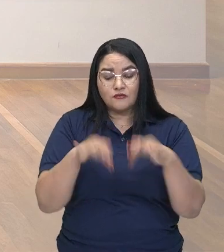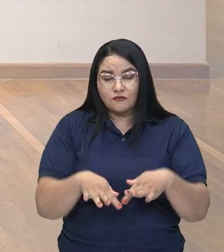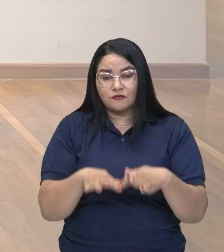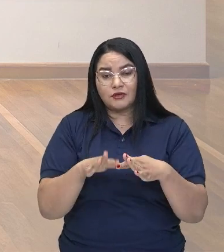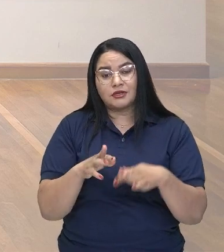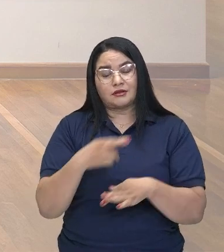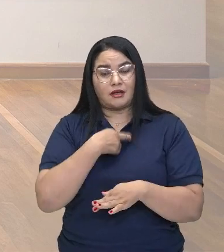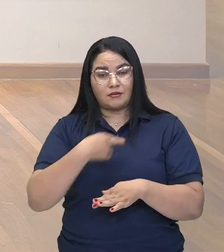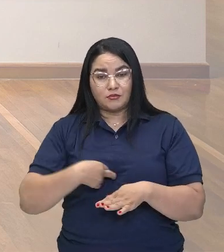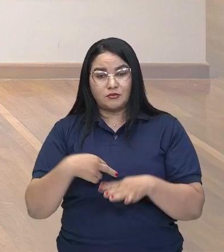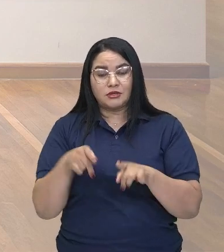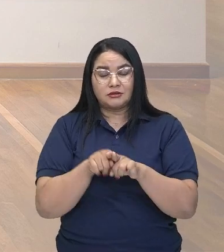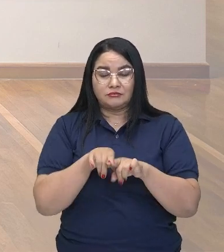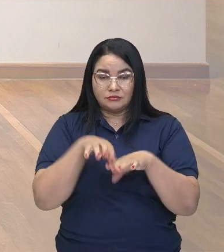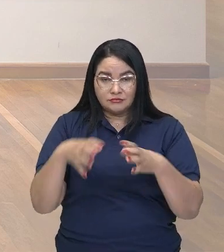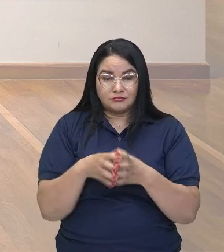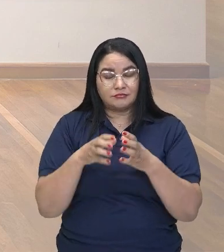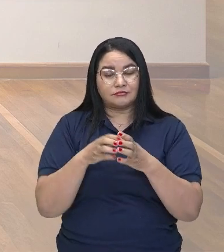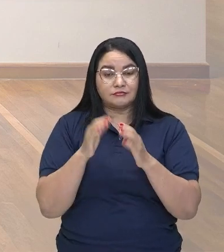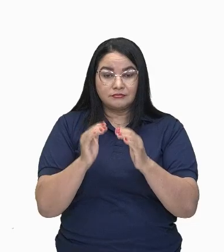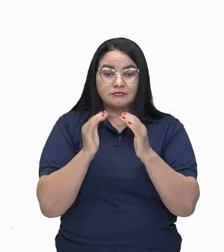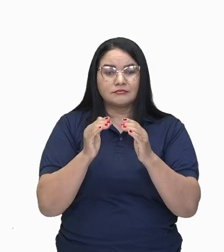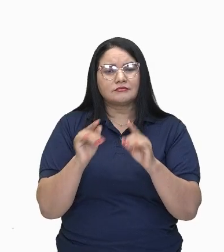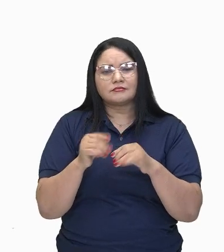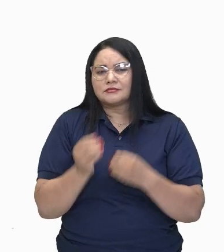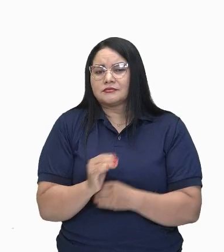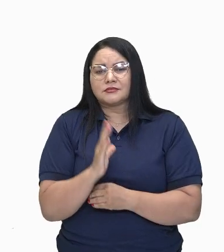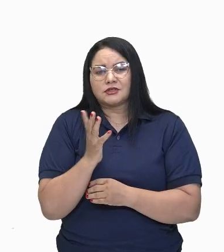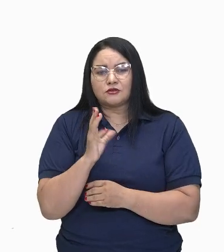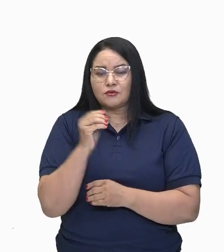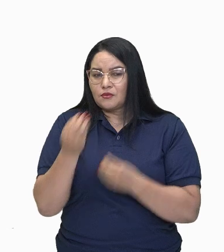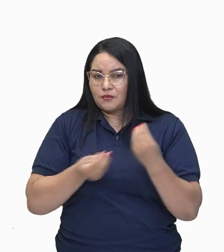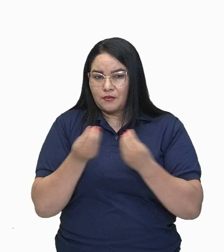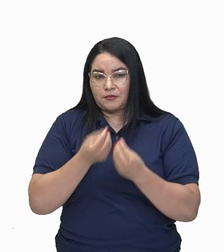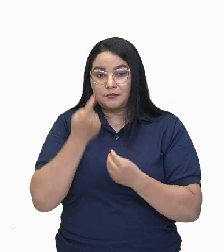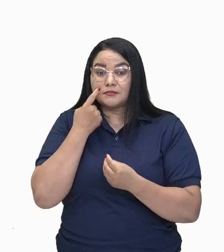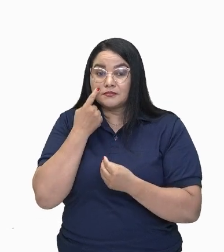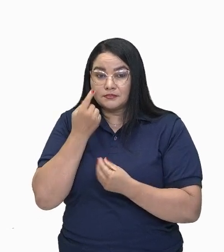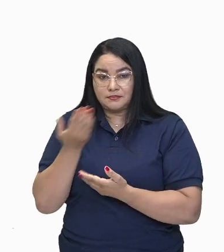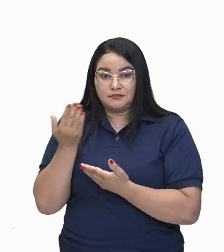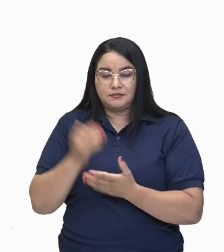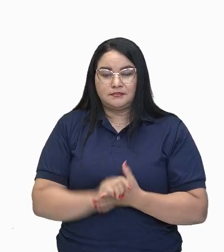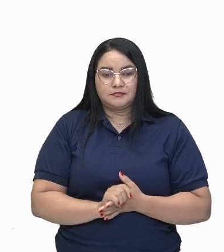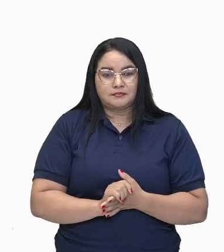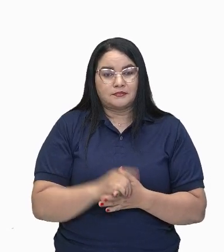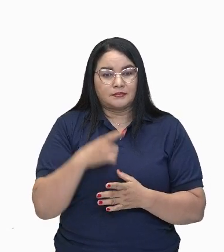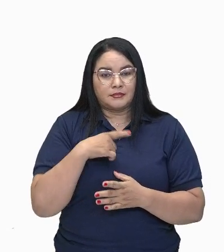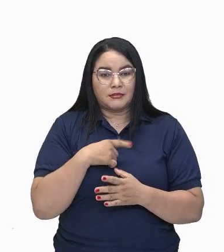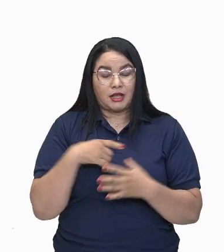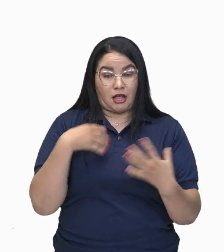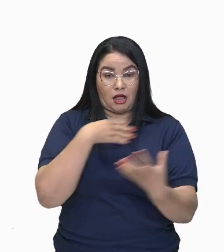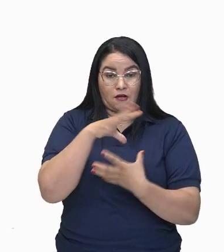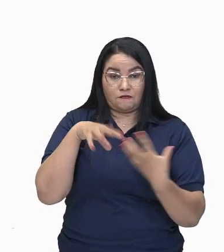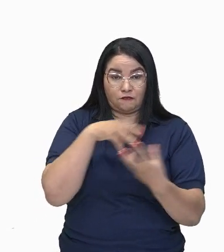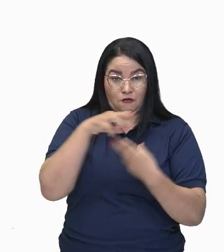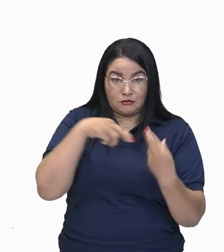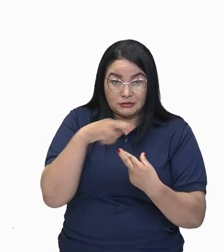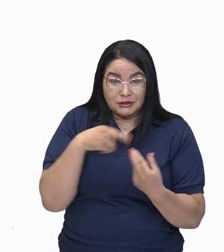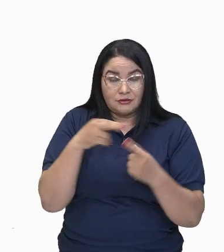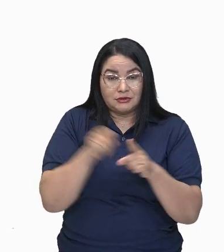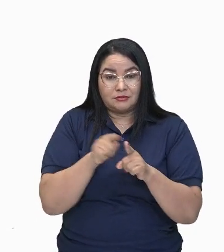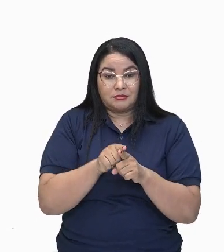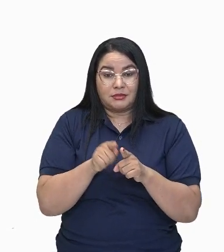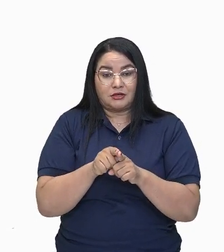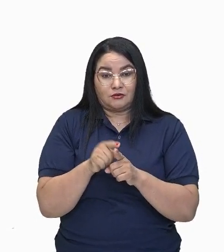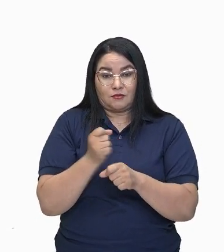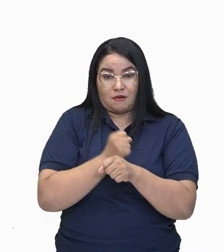das Oligarquias, como é que isso aconteceu, certo? Então nós vemos aí, ó, temos a Revolução de 30,